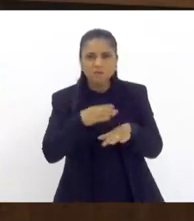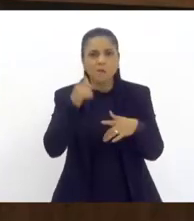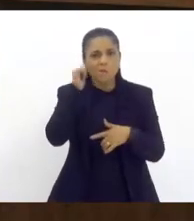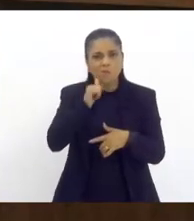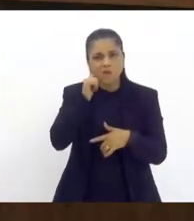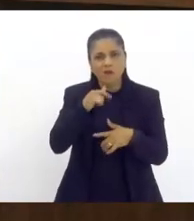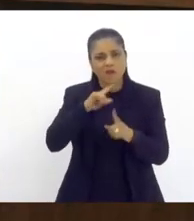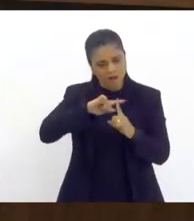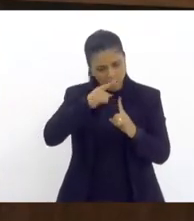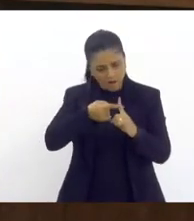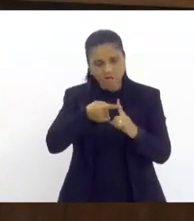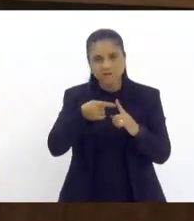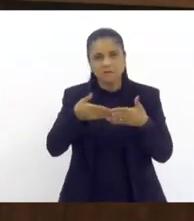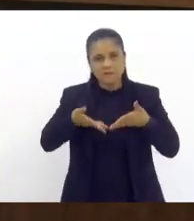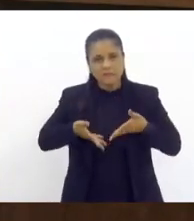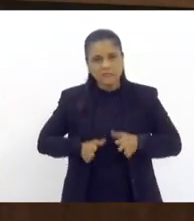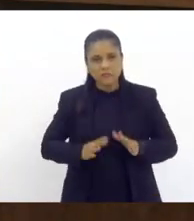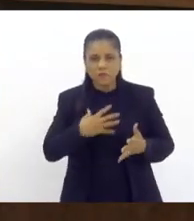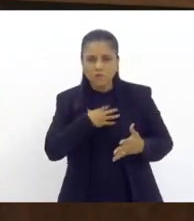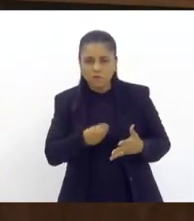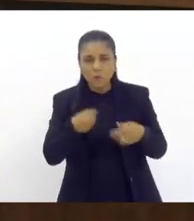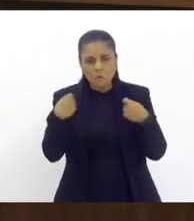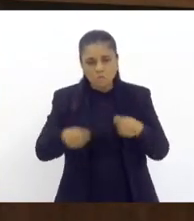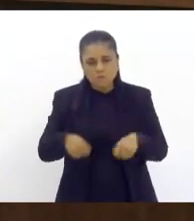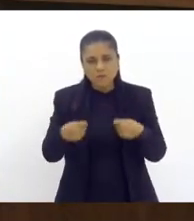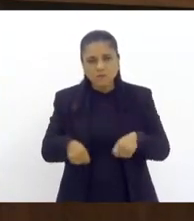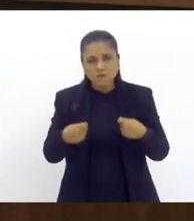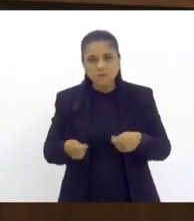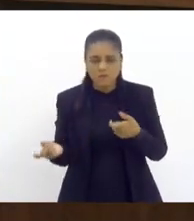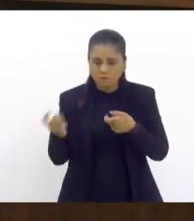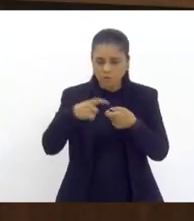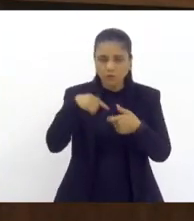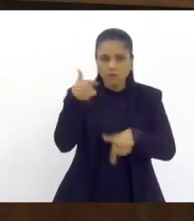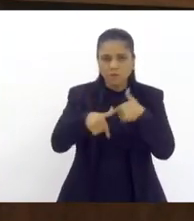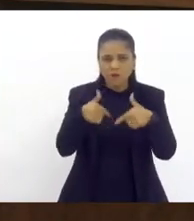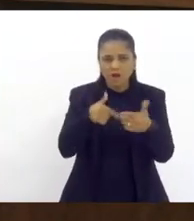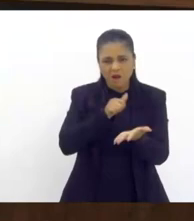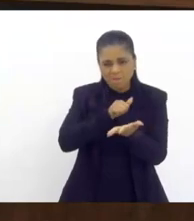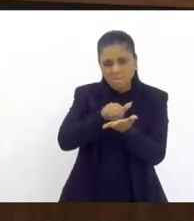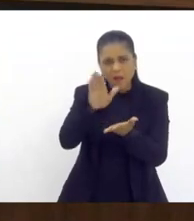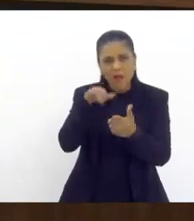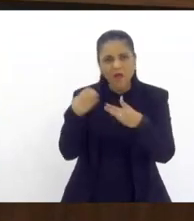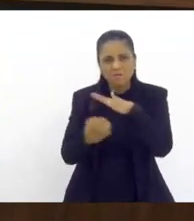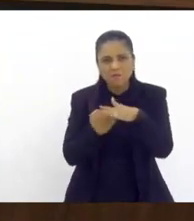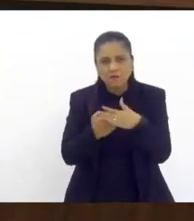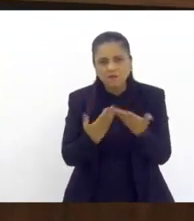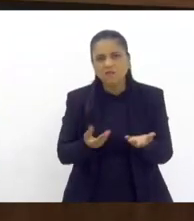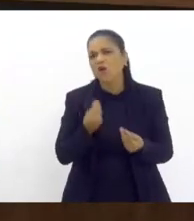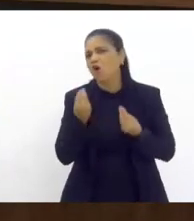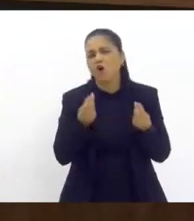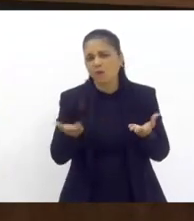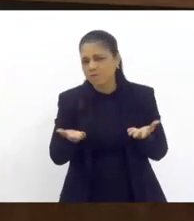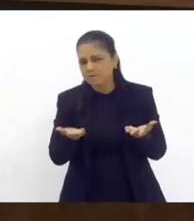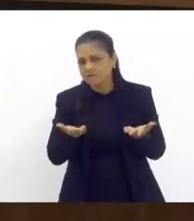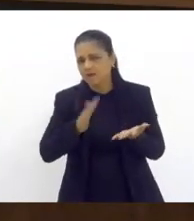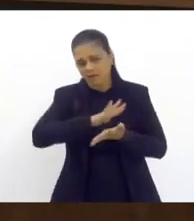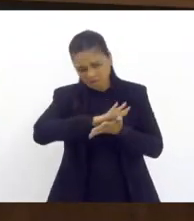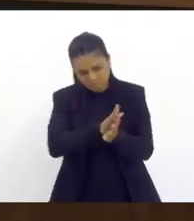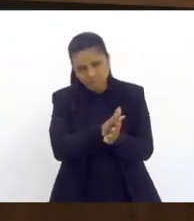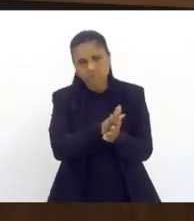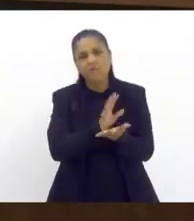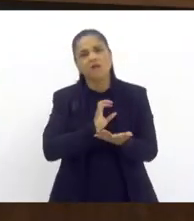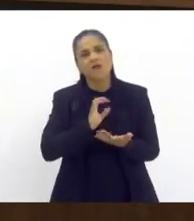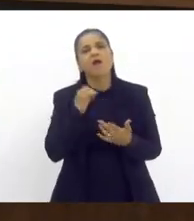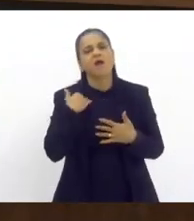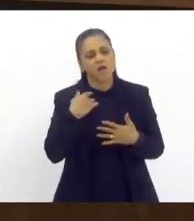de sair da licença maternidade, ela é dispensada do seu emprego. Então, esse é um elemento central. A